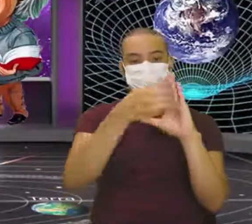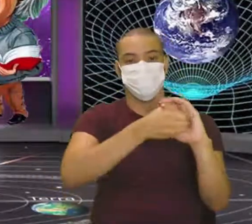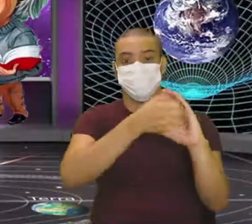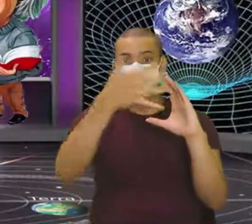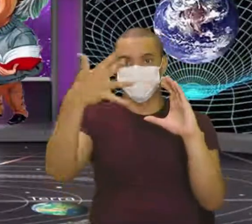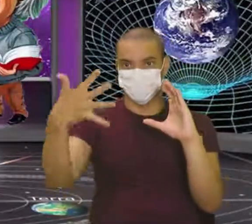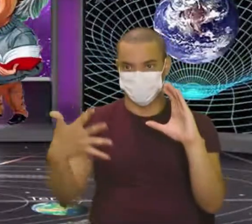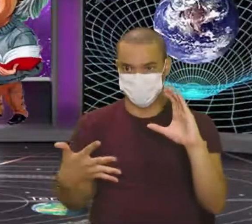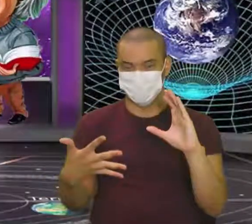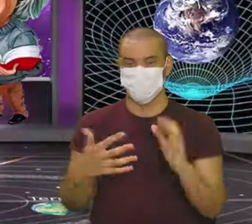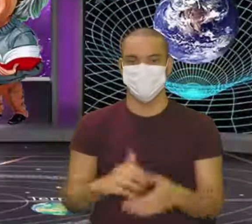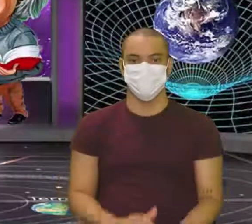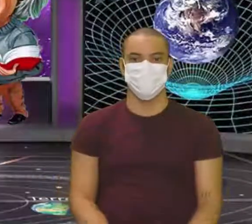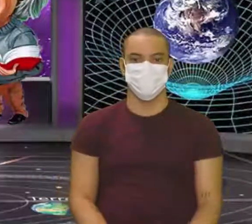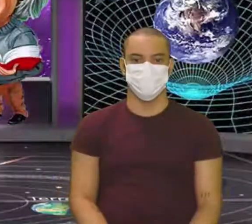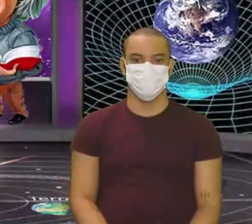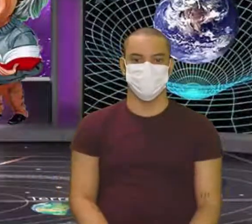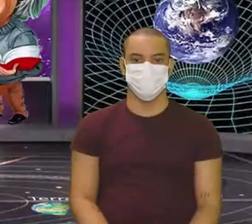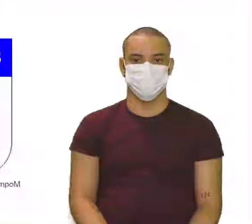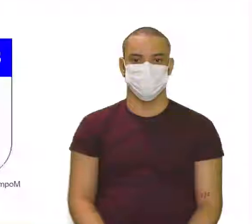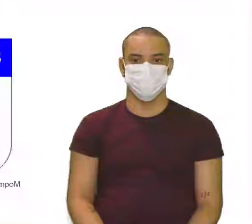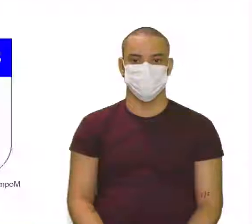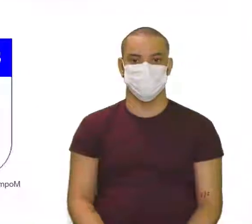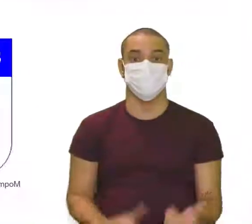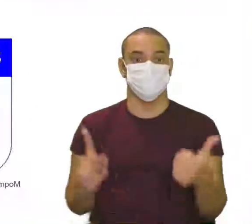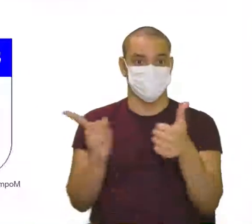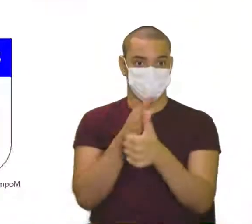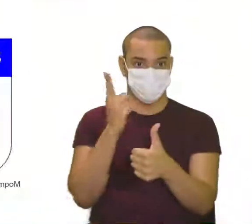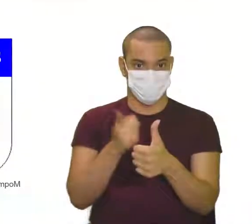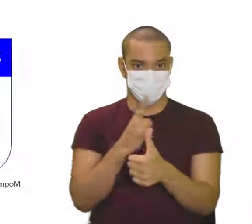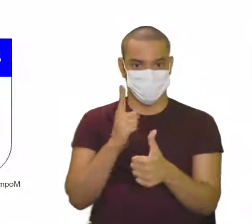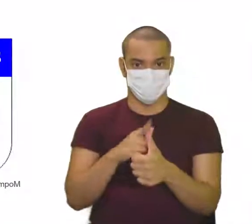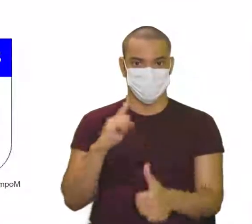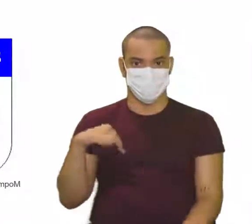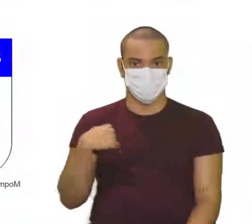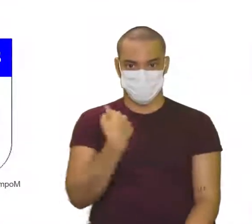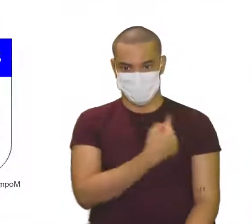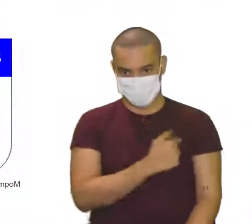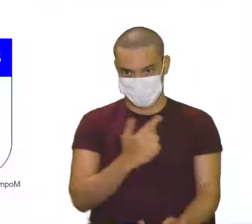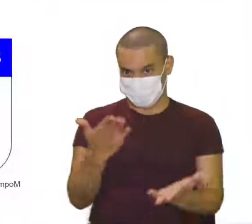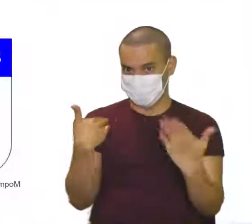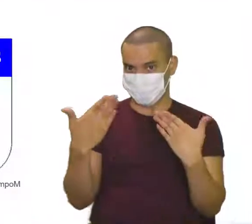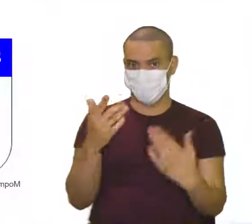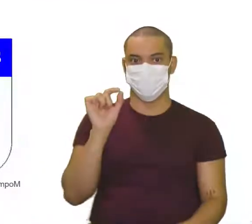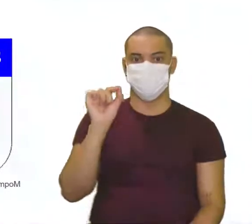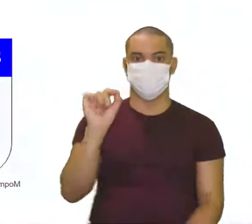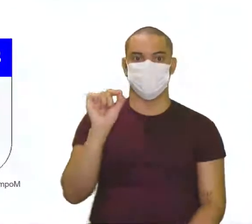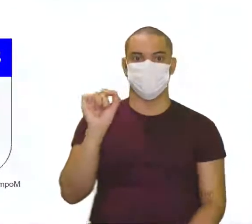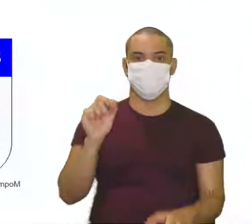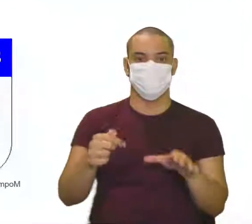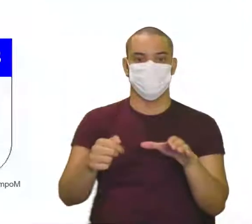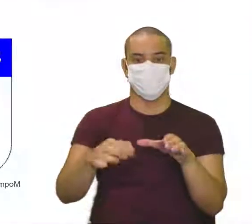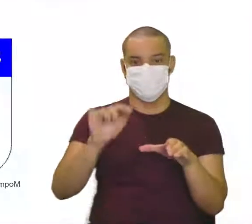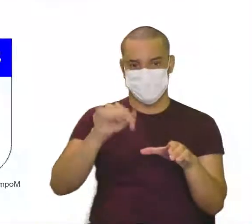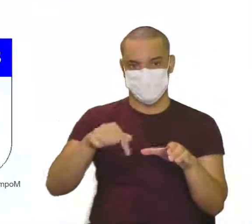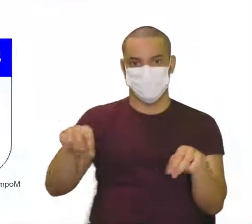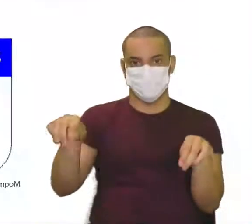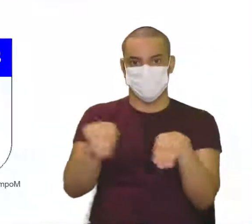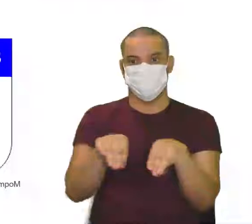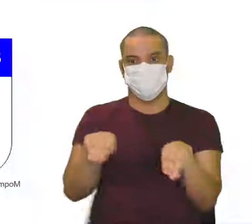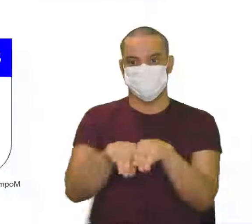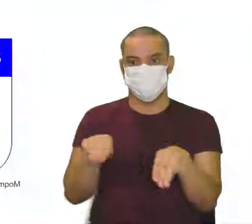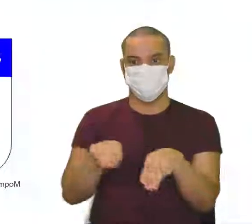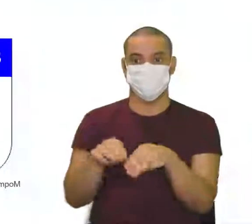desses campos, ok? Então, se liga lá, olha só. O primeiro que nós vamos conversar é o campo magnético uniforme,